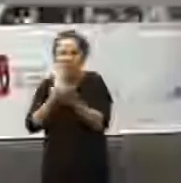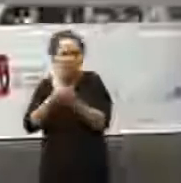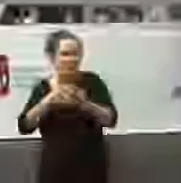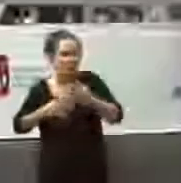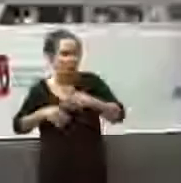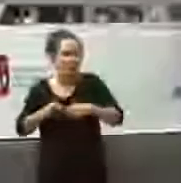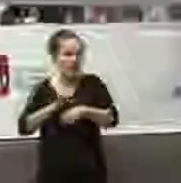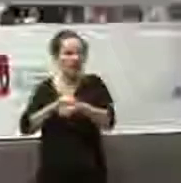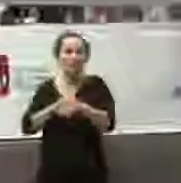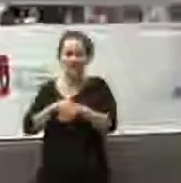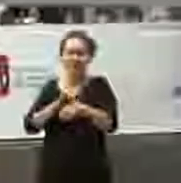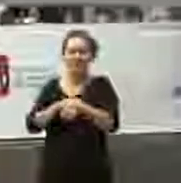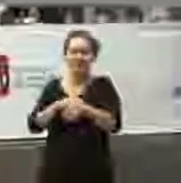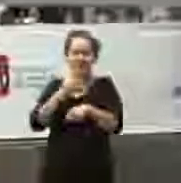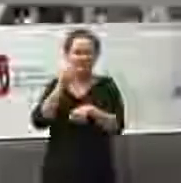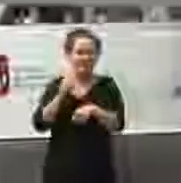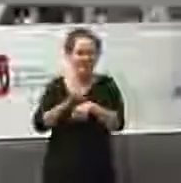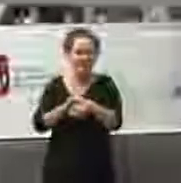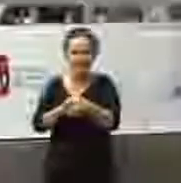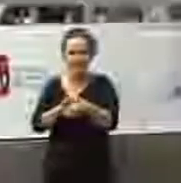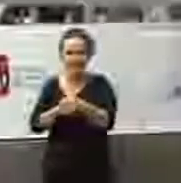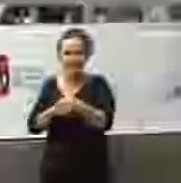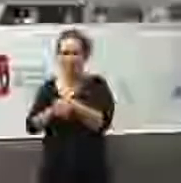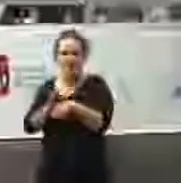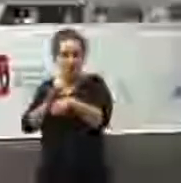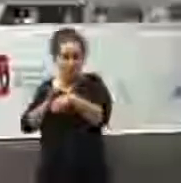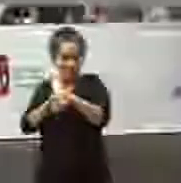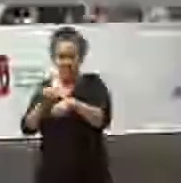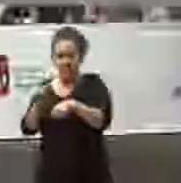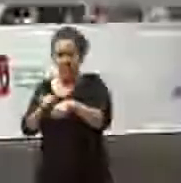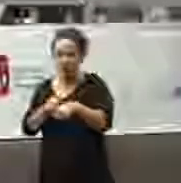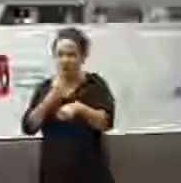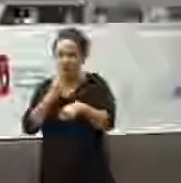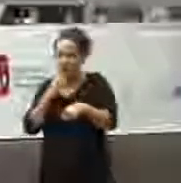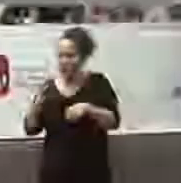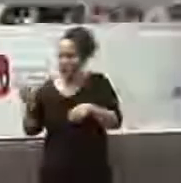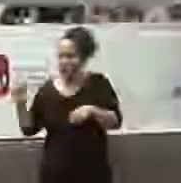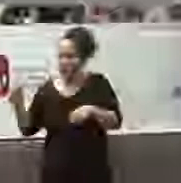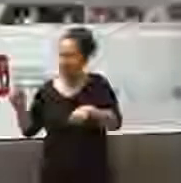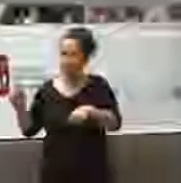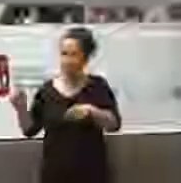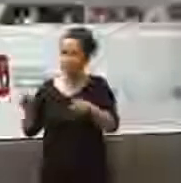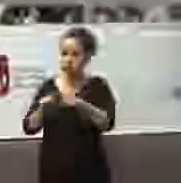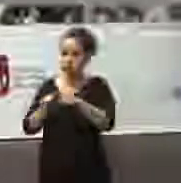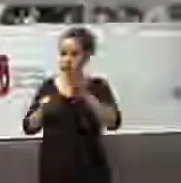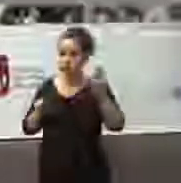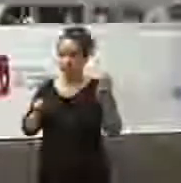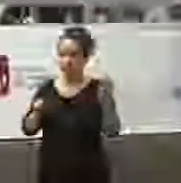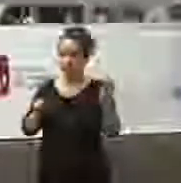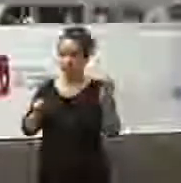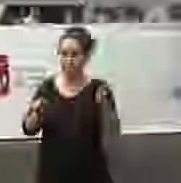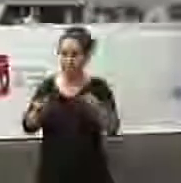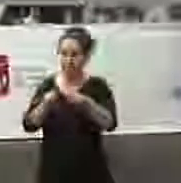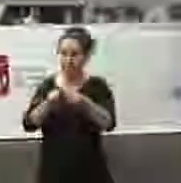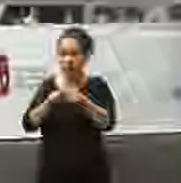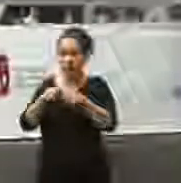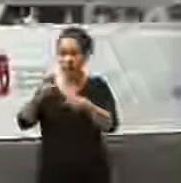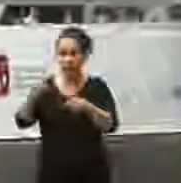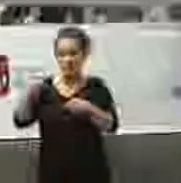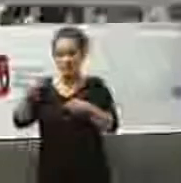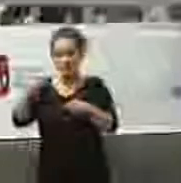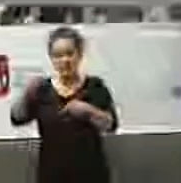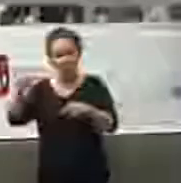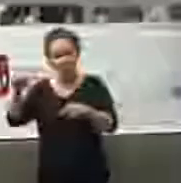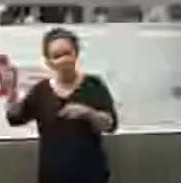a falta o fator 8 ea hemofilia b falta o fator 9 né nós temos 70% sendo feliz como filiar e